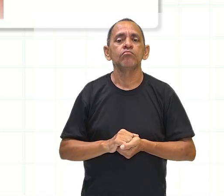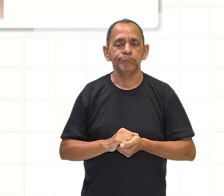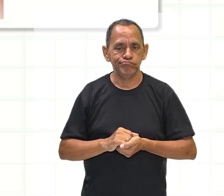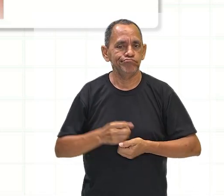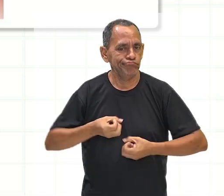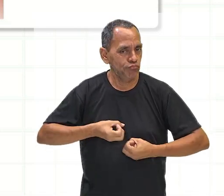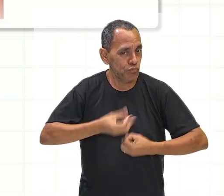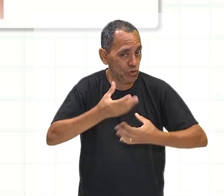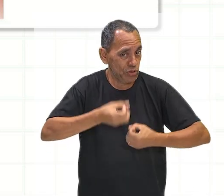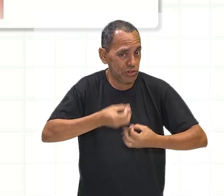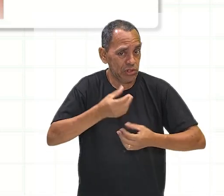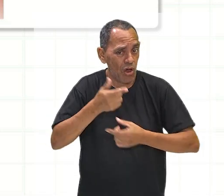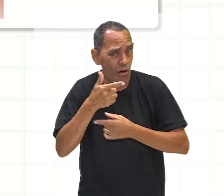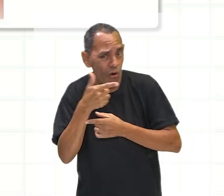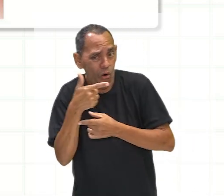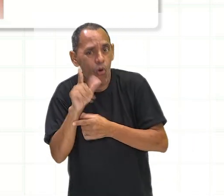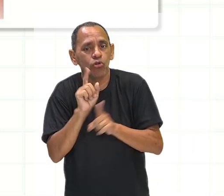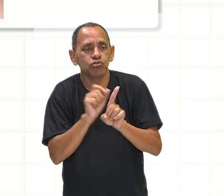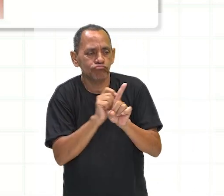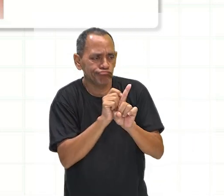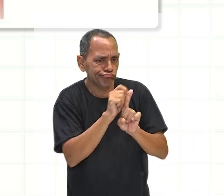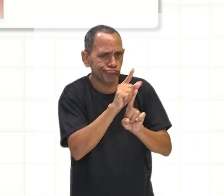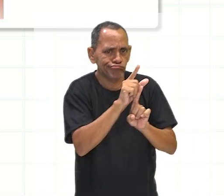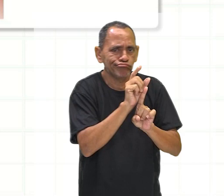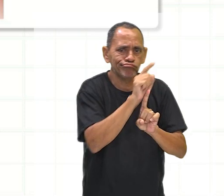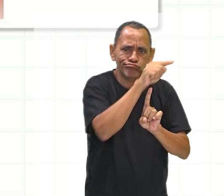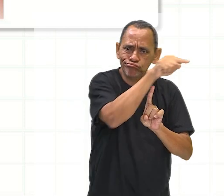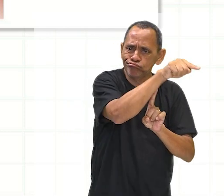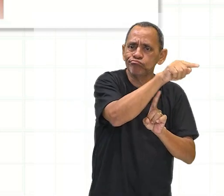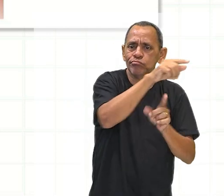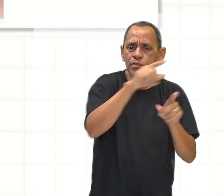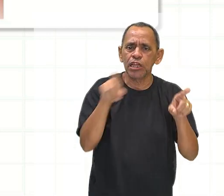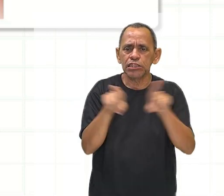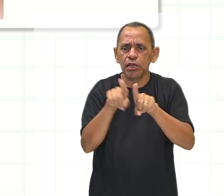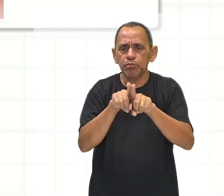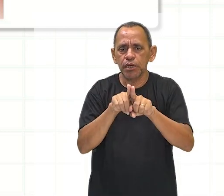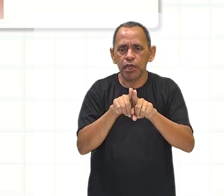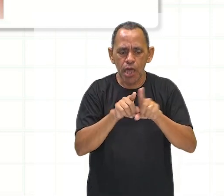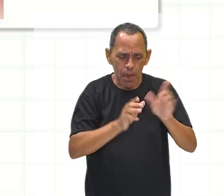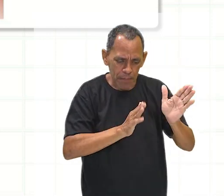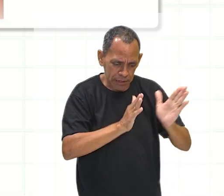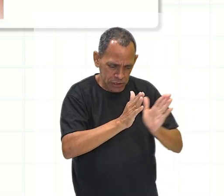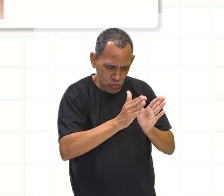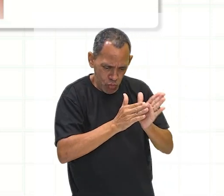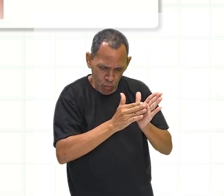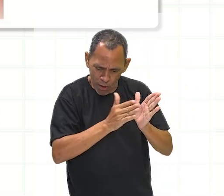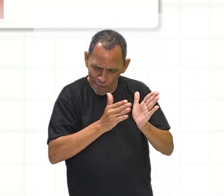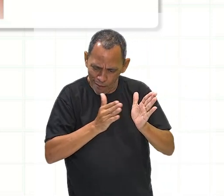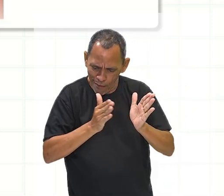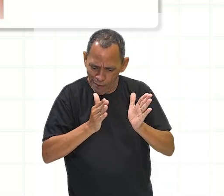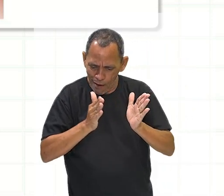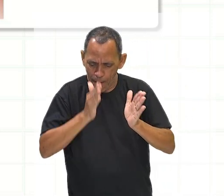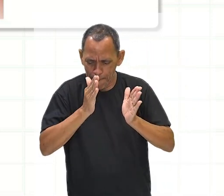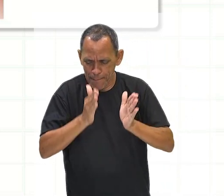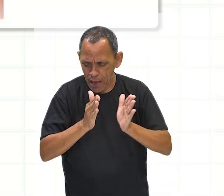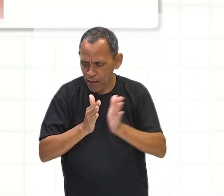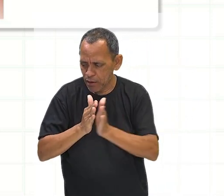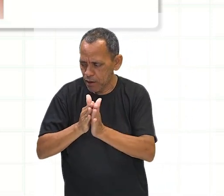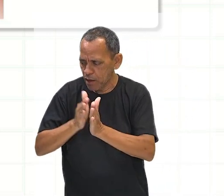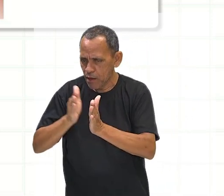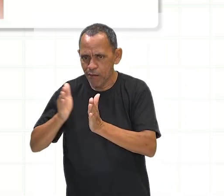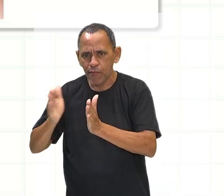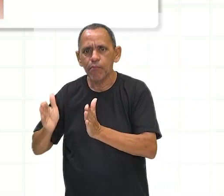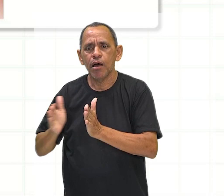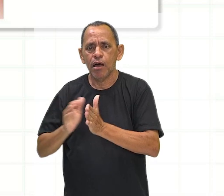todos ali nos testículos, né? Então eles vão ser armazenados e precisam passar por uma fase de amadurecimento. E isso vai